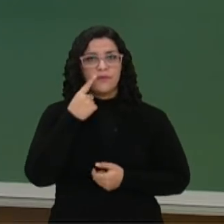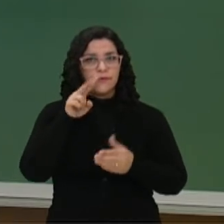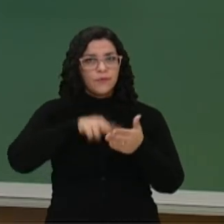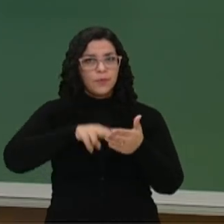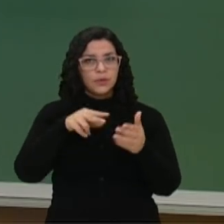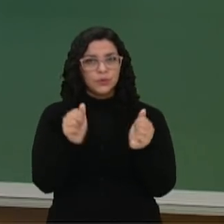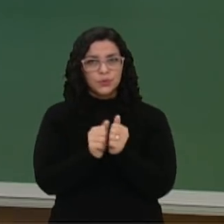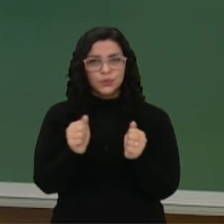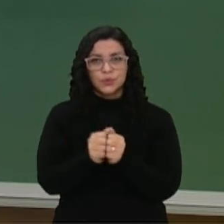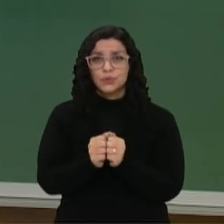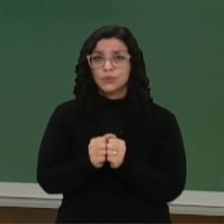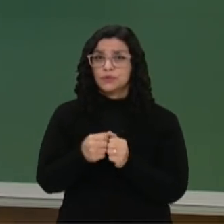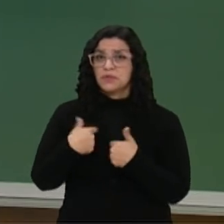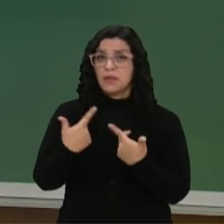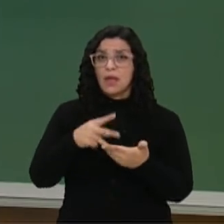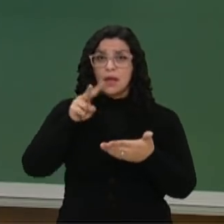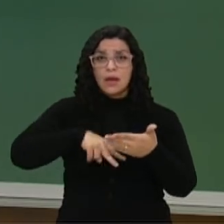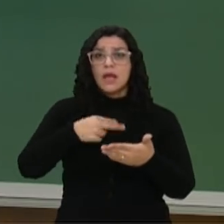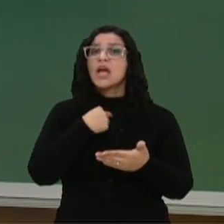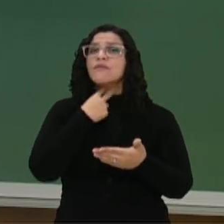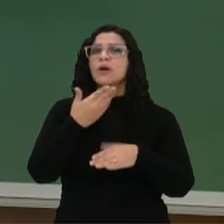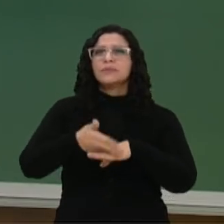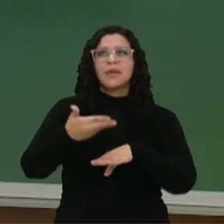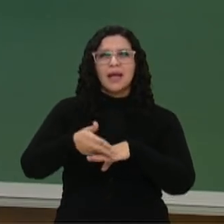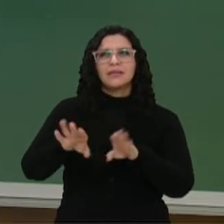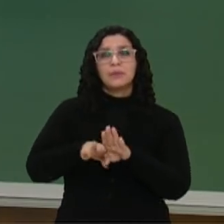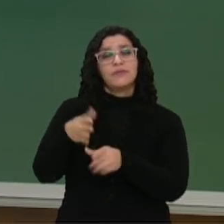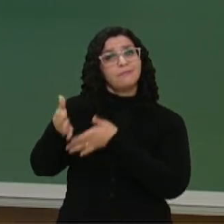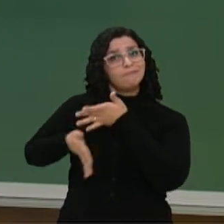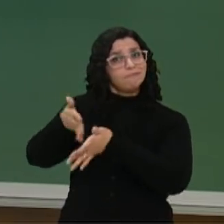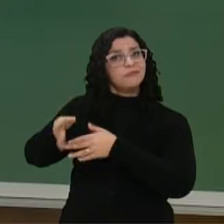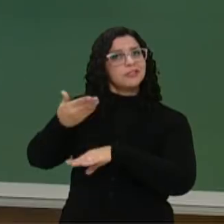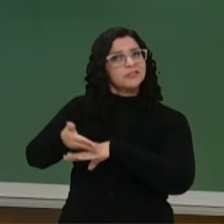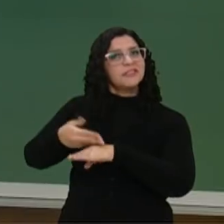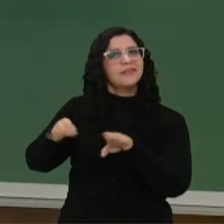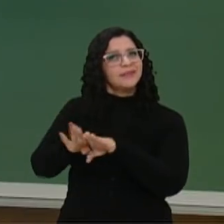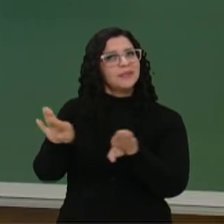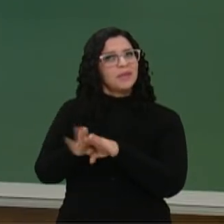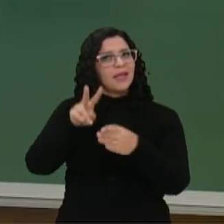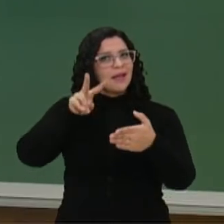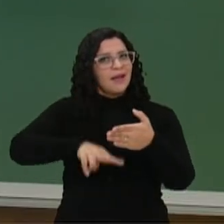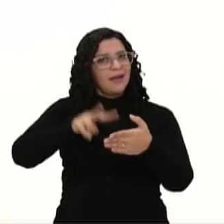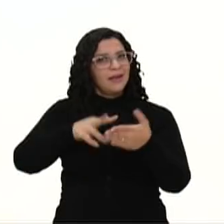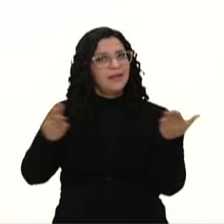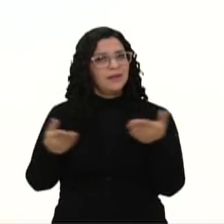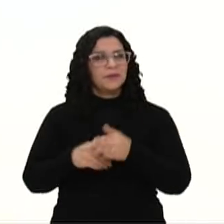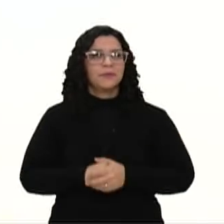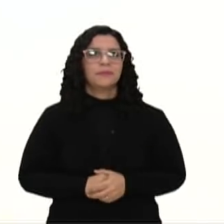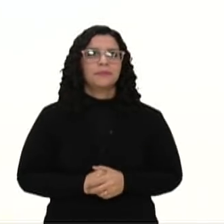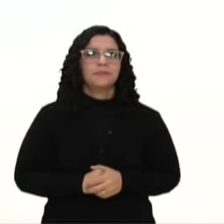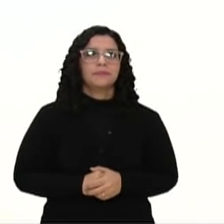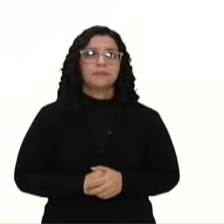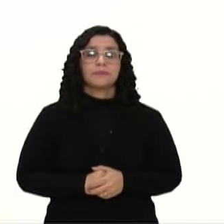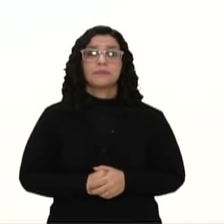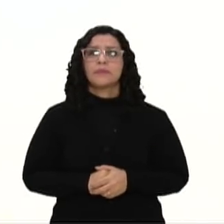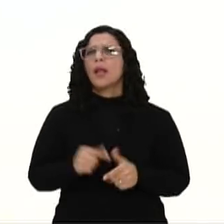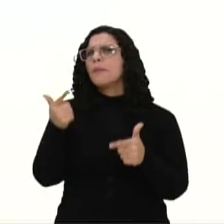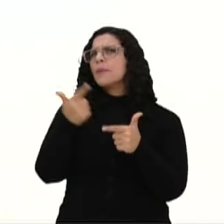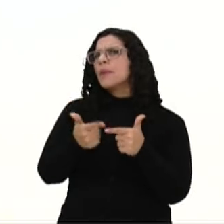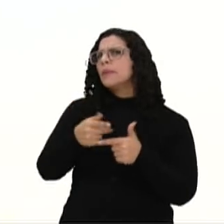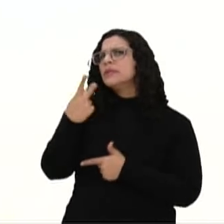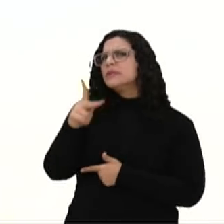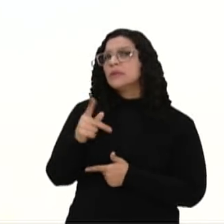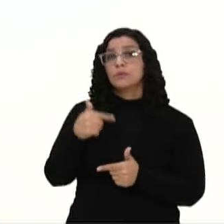a leitura. Se desejar, leia em voz alta, é um ótimo momento para você treinar a sua leitura. O teu